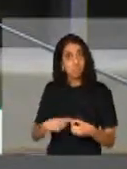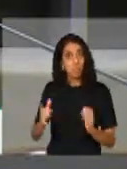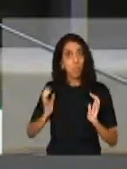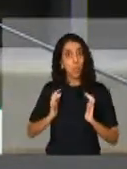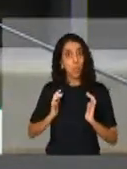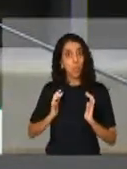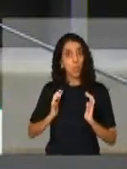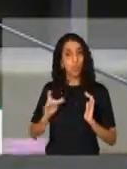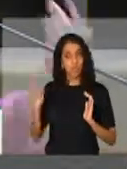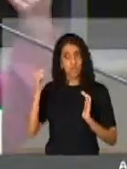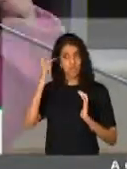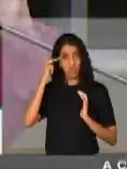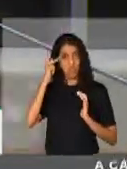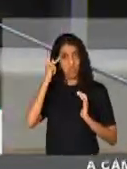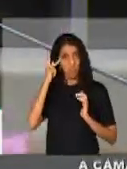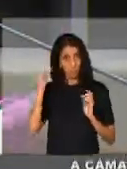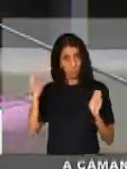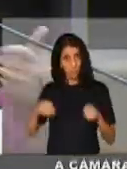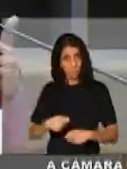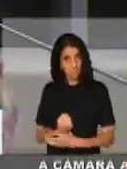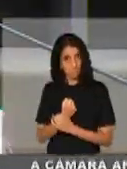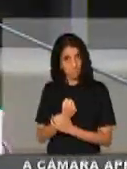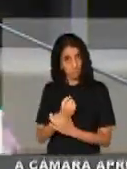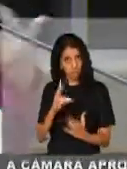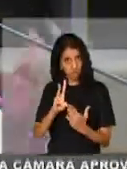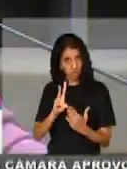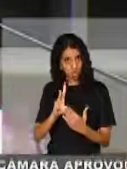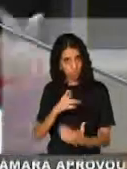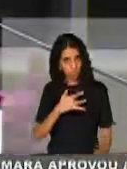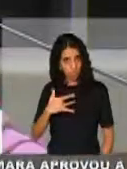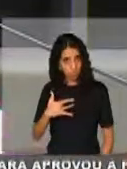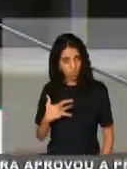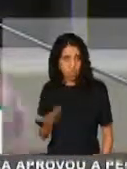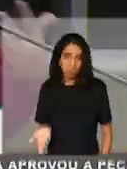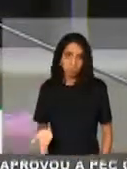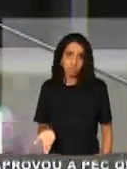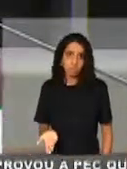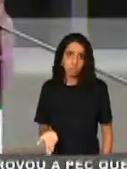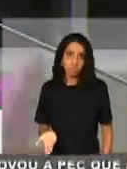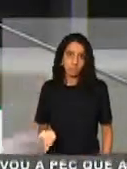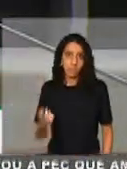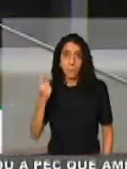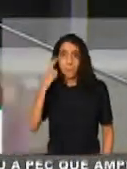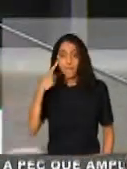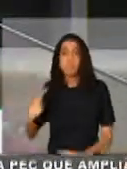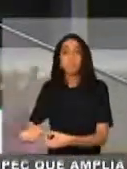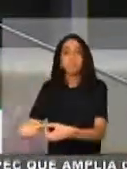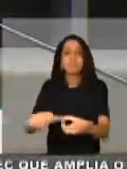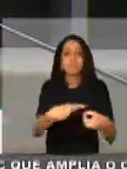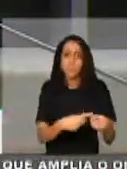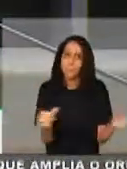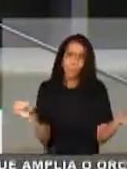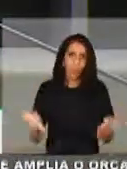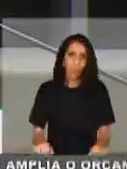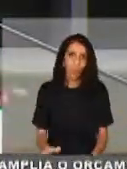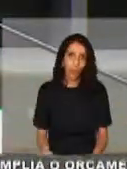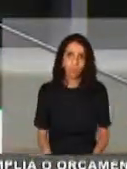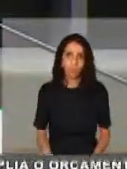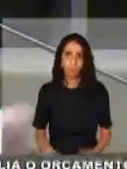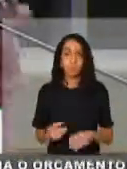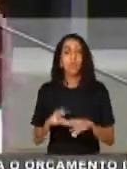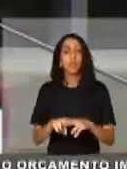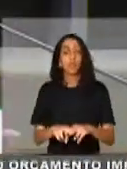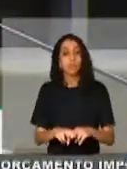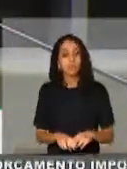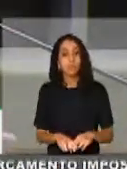como a cidade de São Paulo não consegue garantir a saúde do povo indígena, que dirá a situação no restante dos municípios e estados brasileiros?